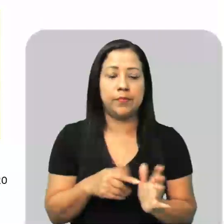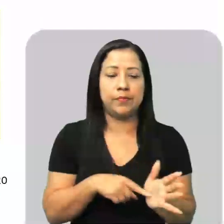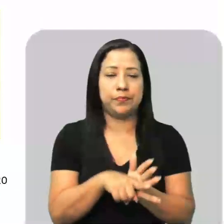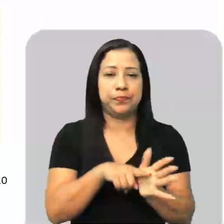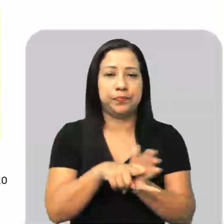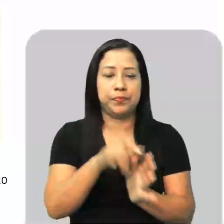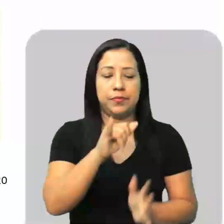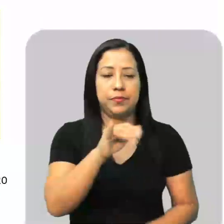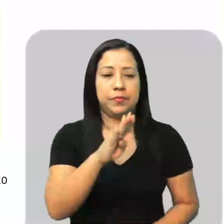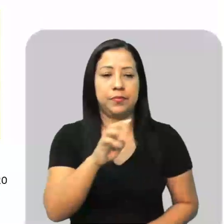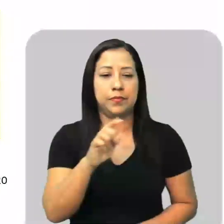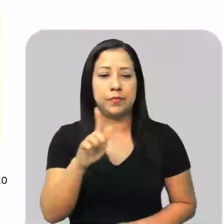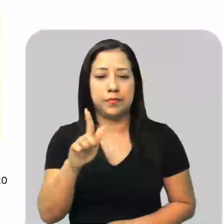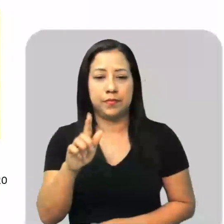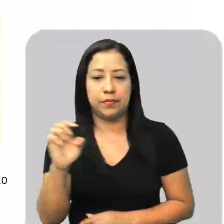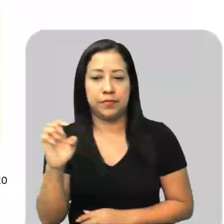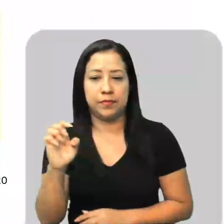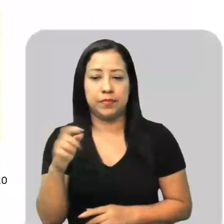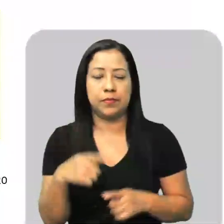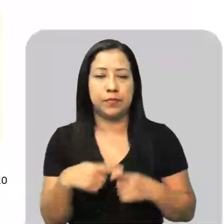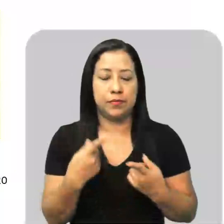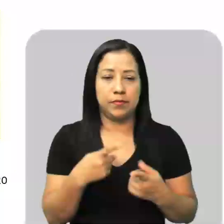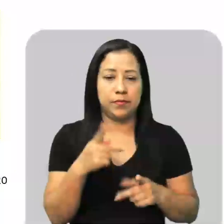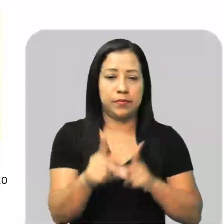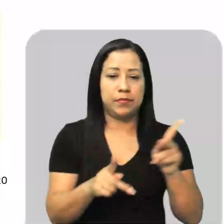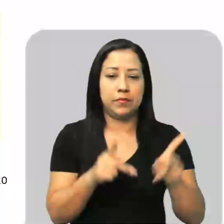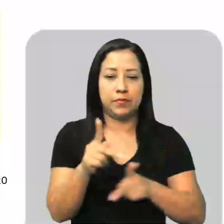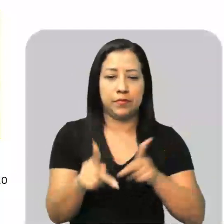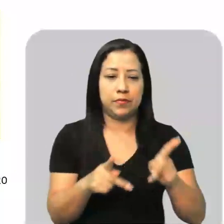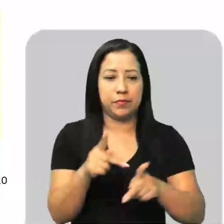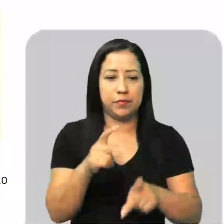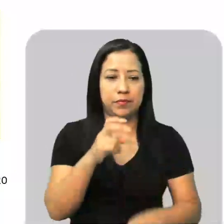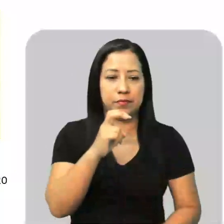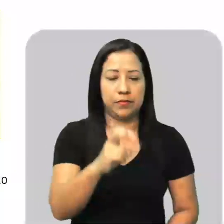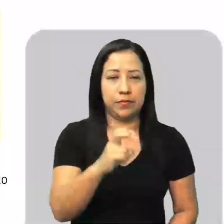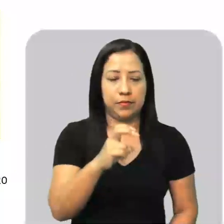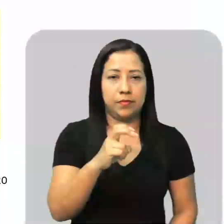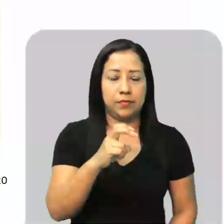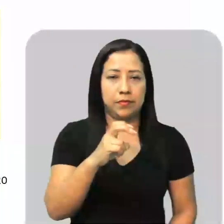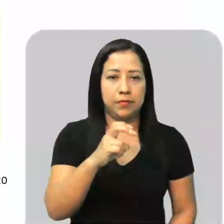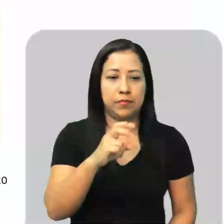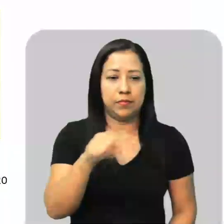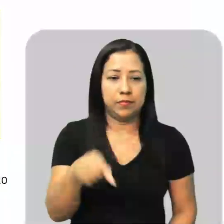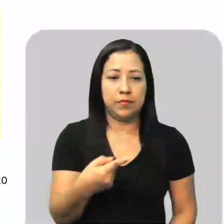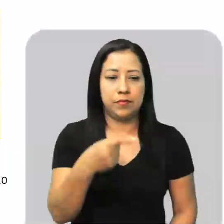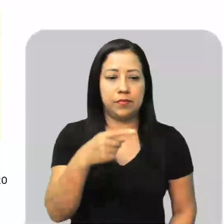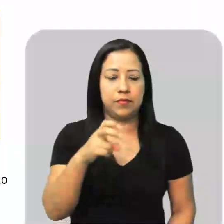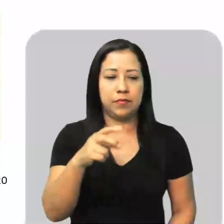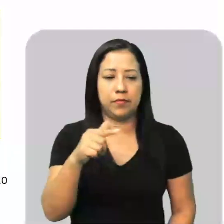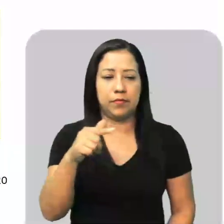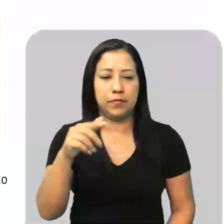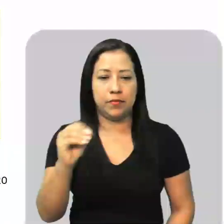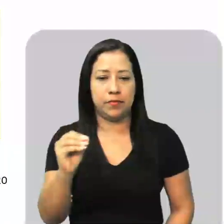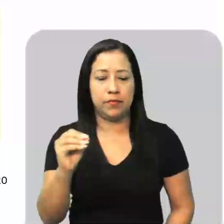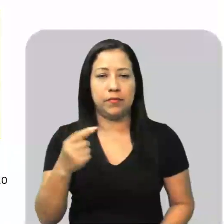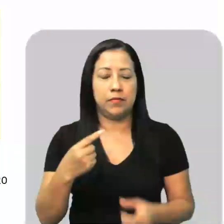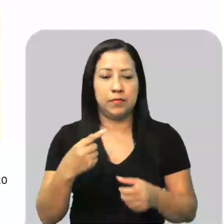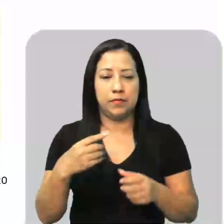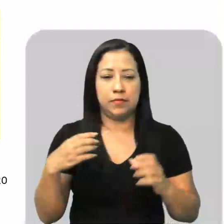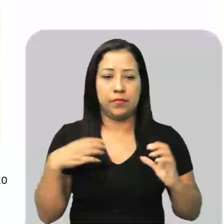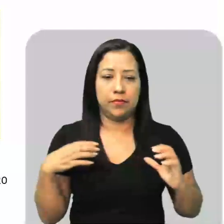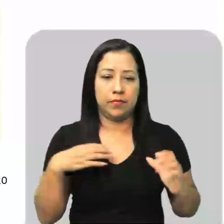IBGE, das populações dos 5.570 municípios brasileiros, com data de referência 1º de julho